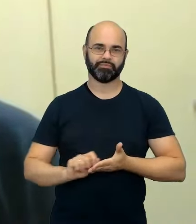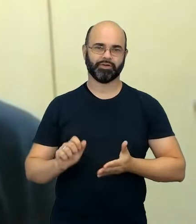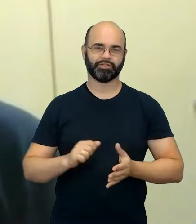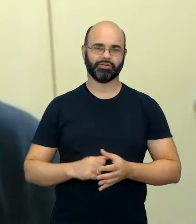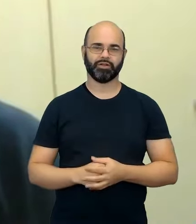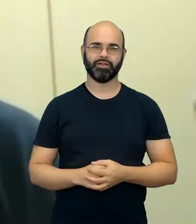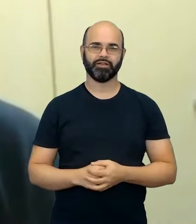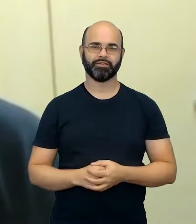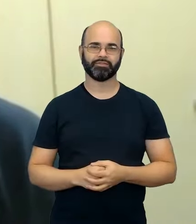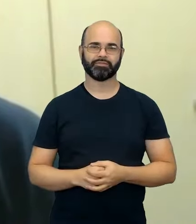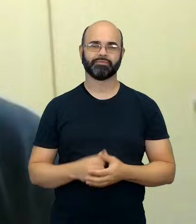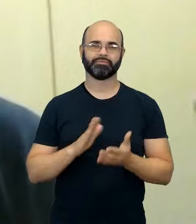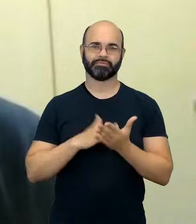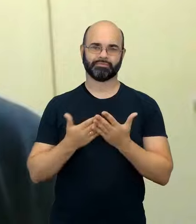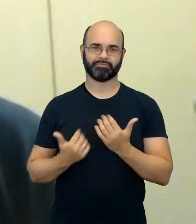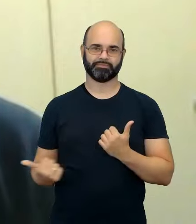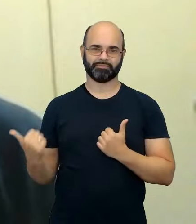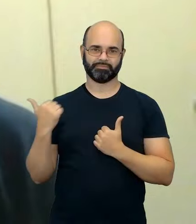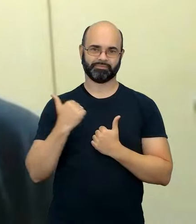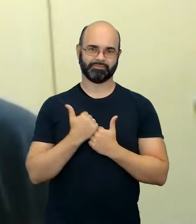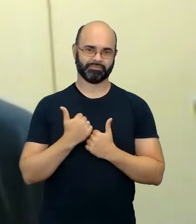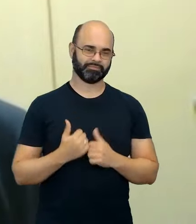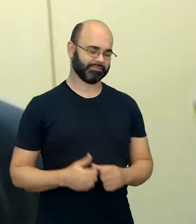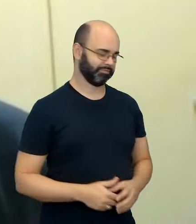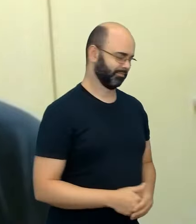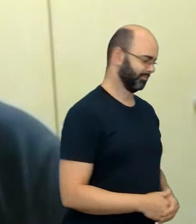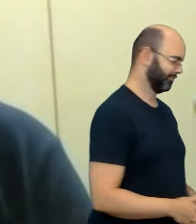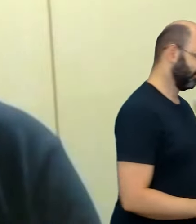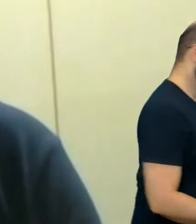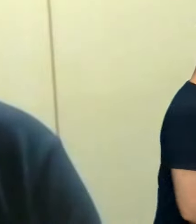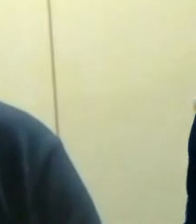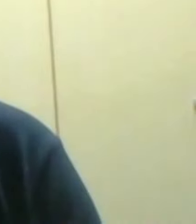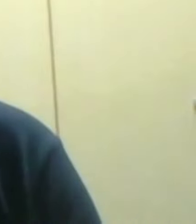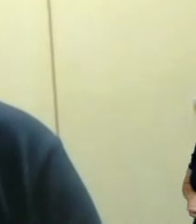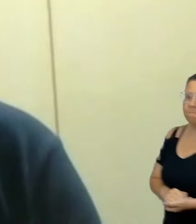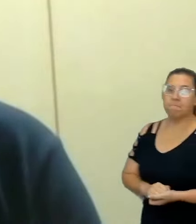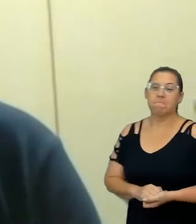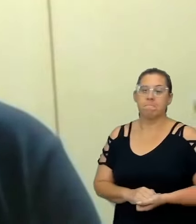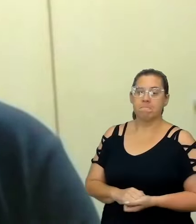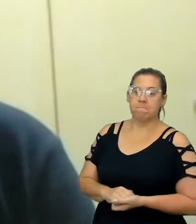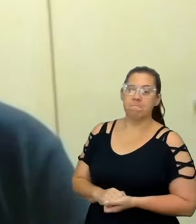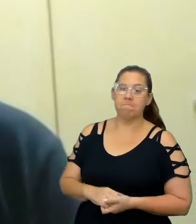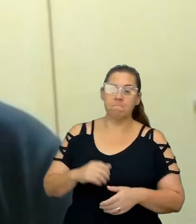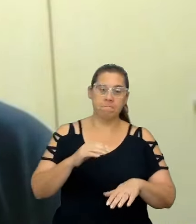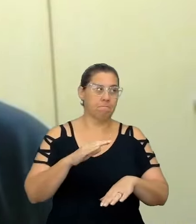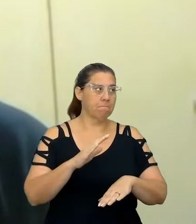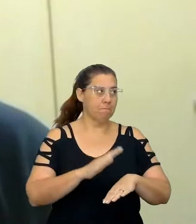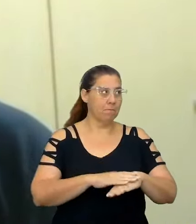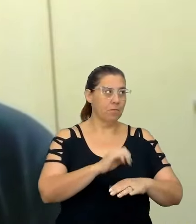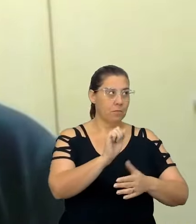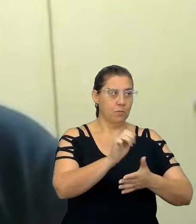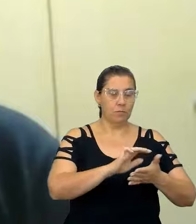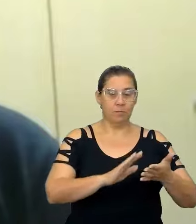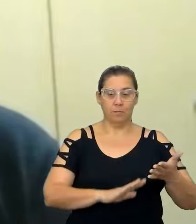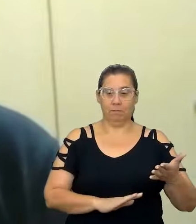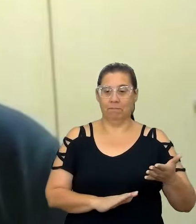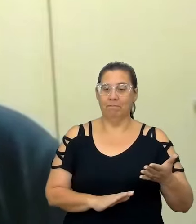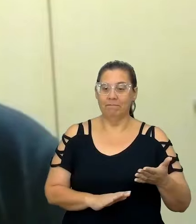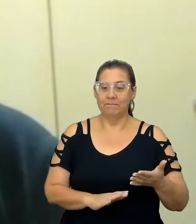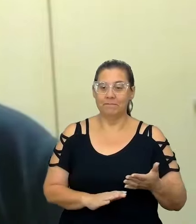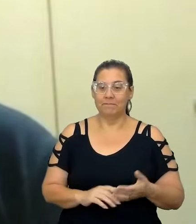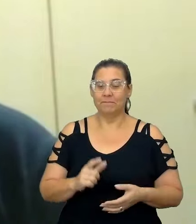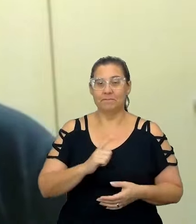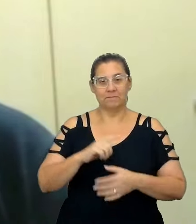no momento de executar essa atividade em sala de aula,